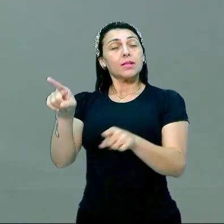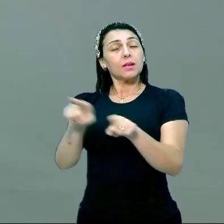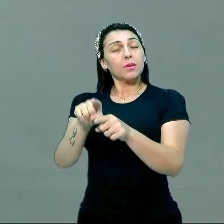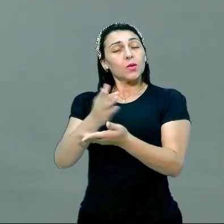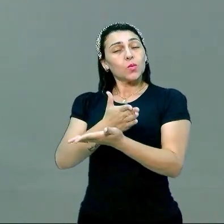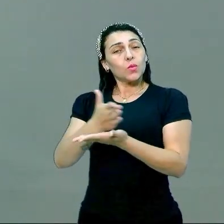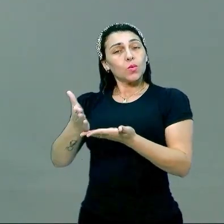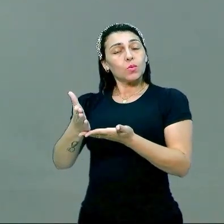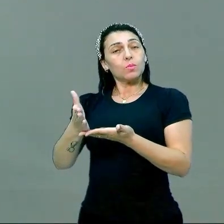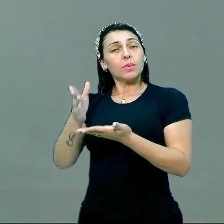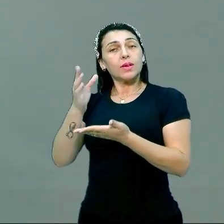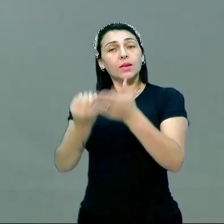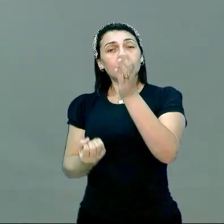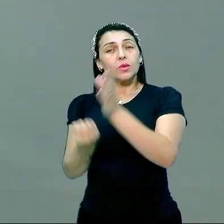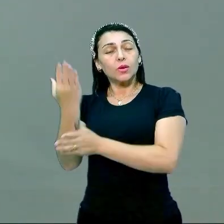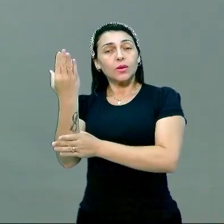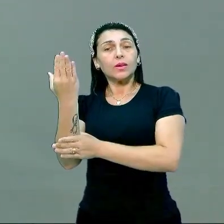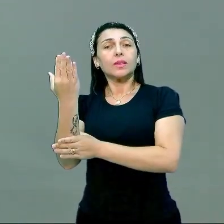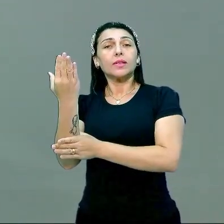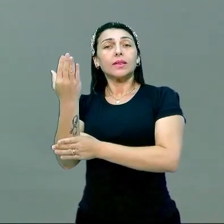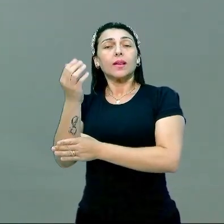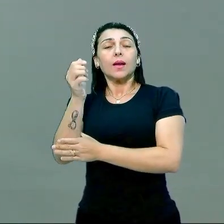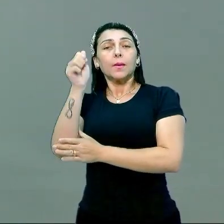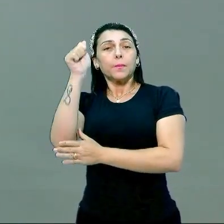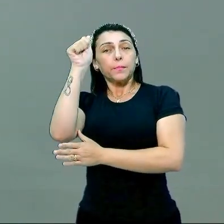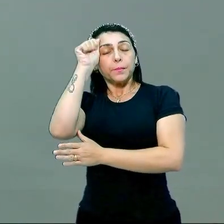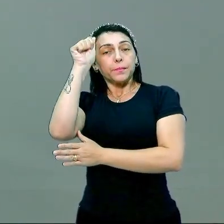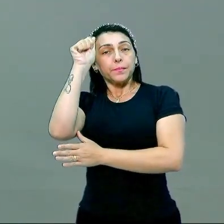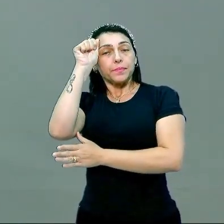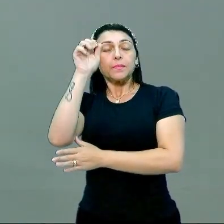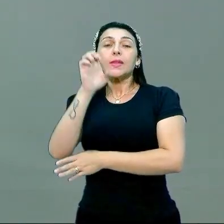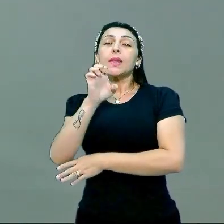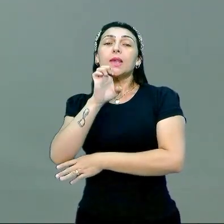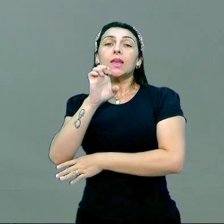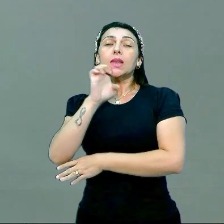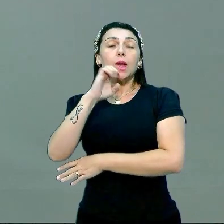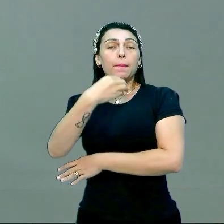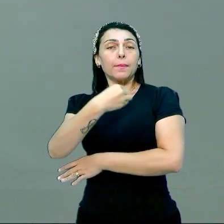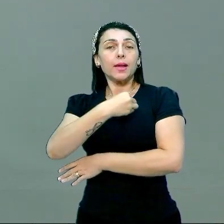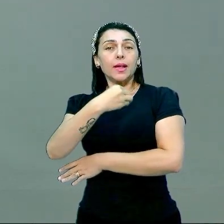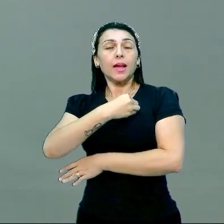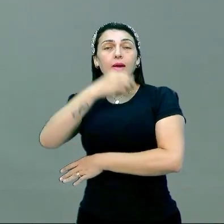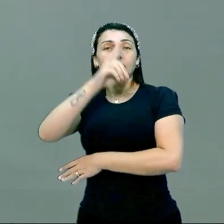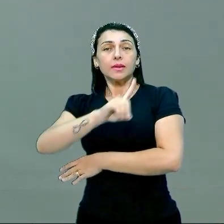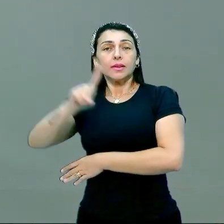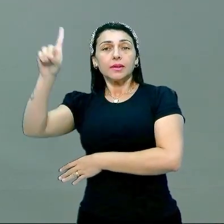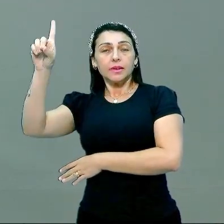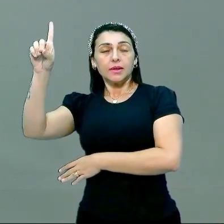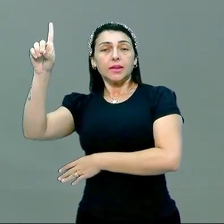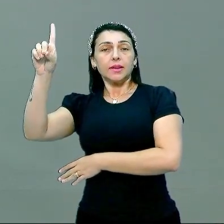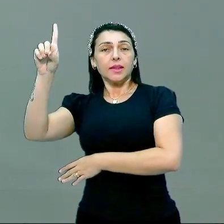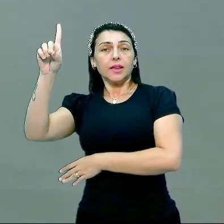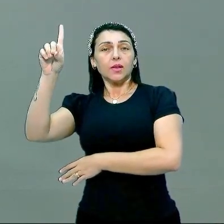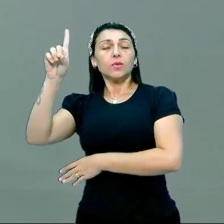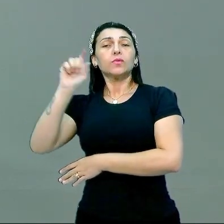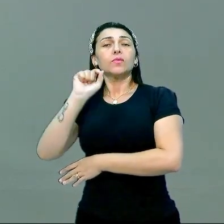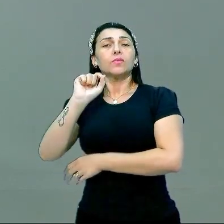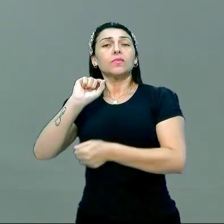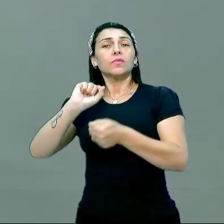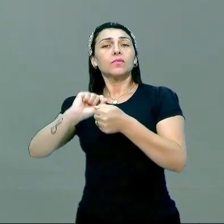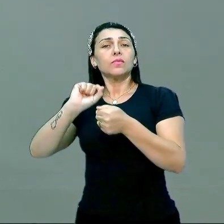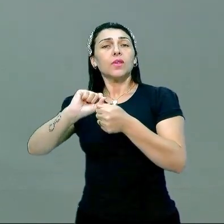começo lá, a história da criação, quando Adão e Eva pecaram, Deus condenou Adão e Eva